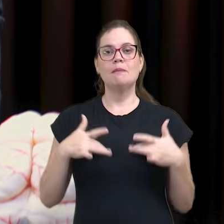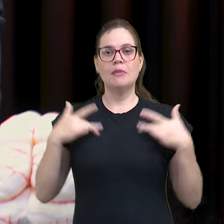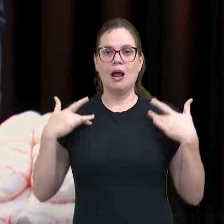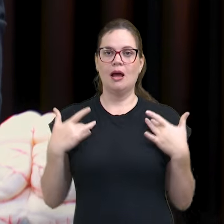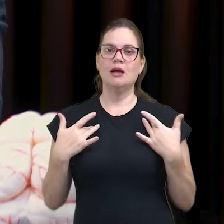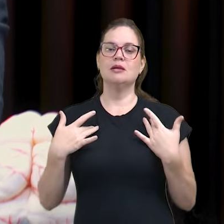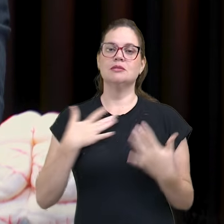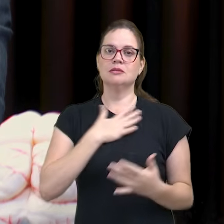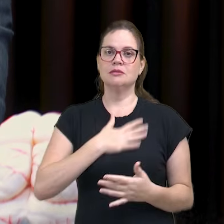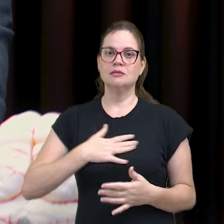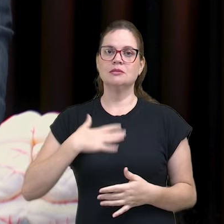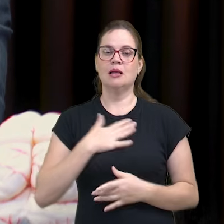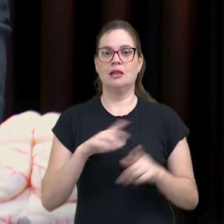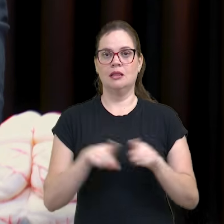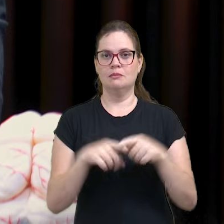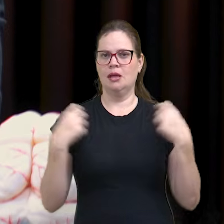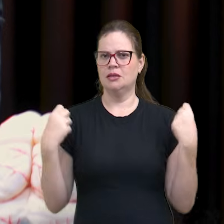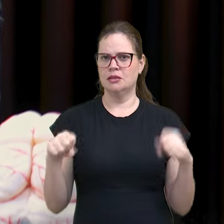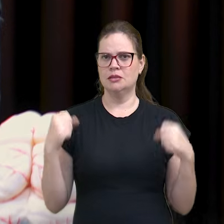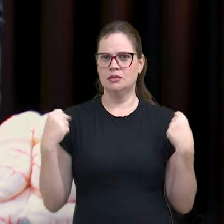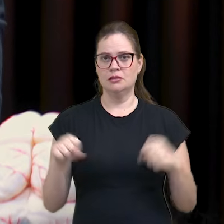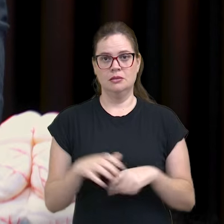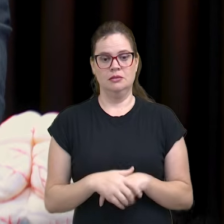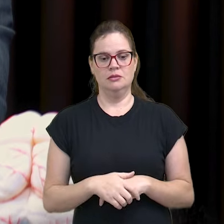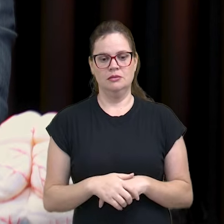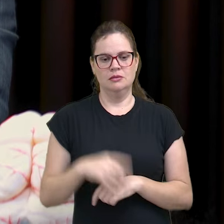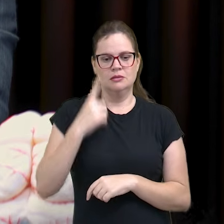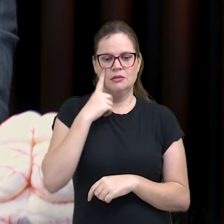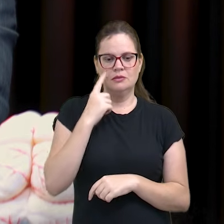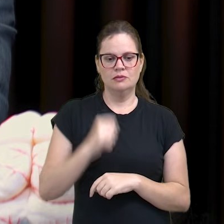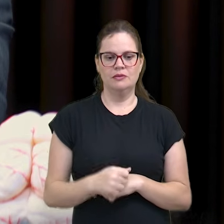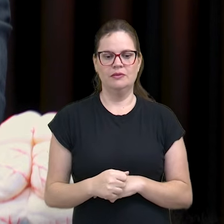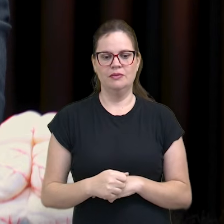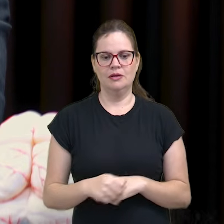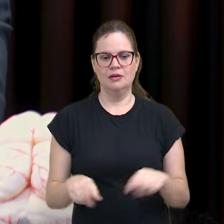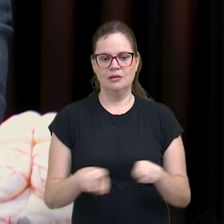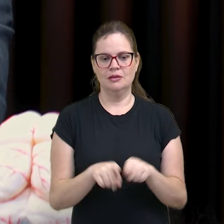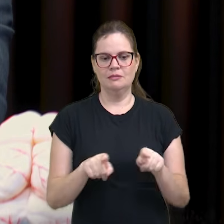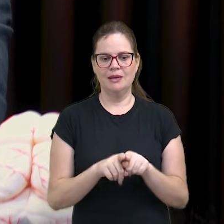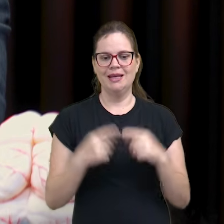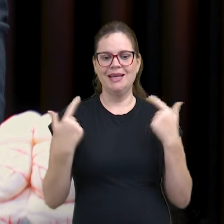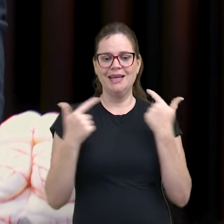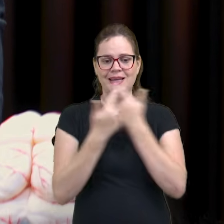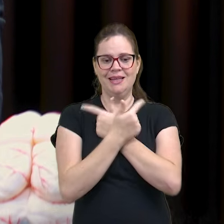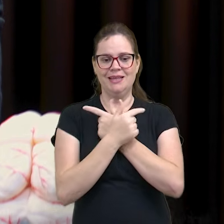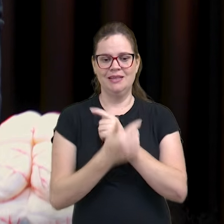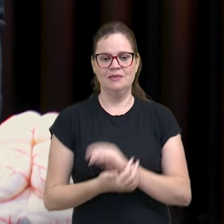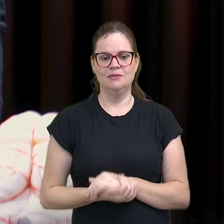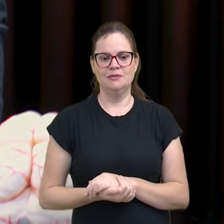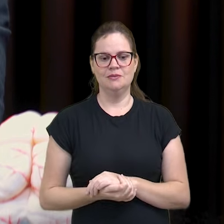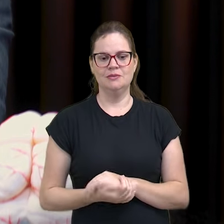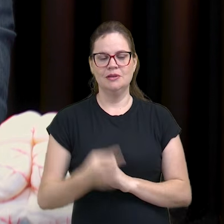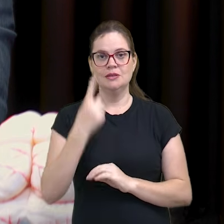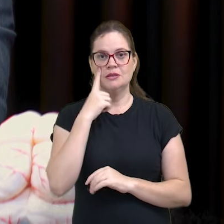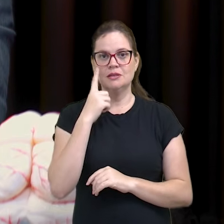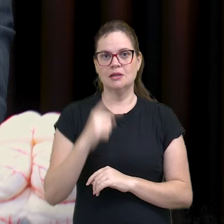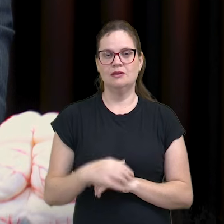físicas, atividades prazerosas, exercício físico, riso. Olha que